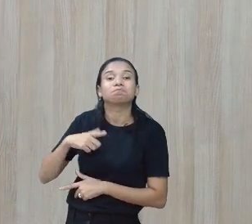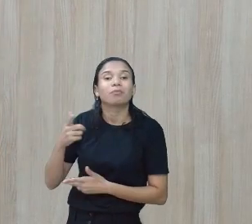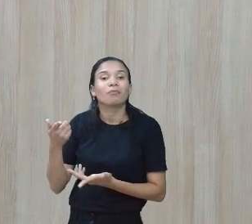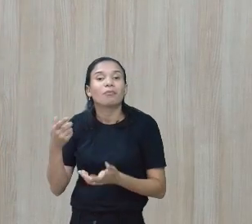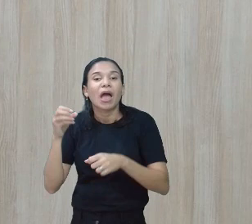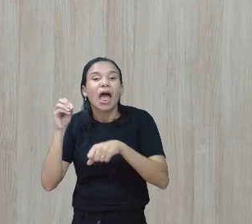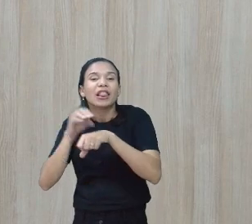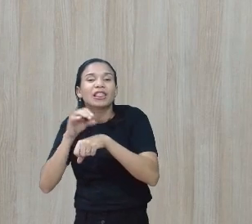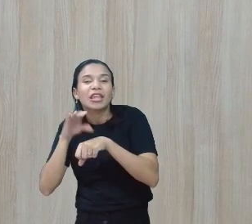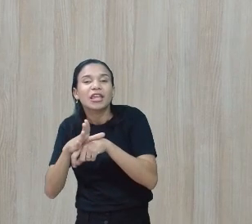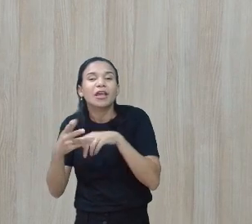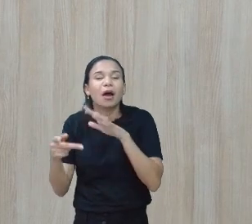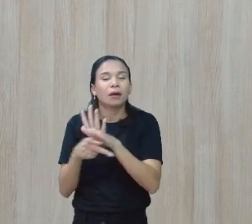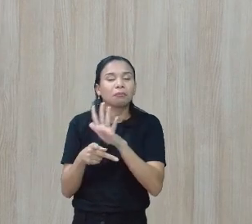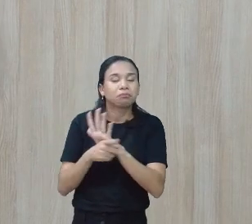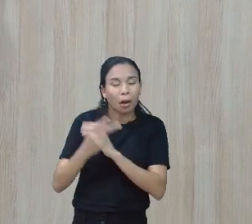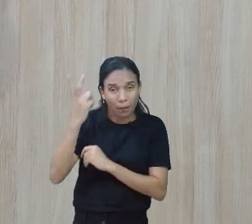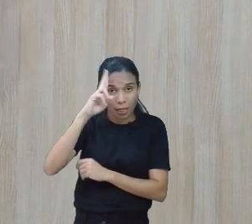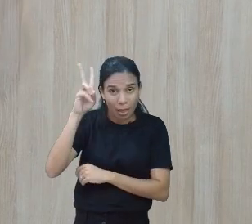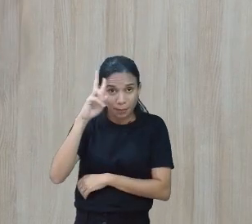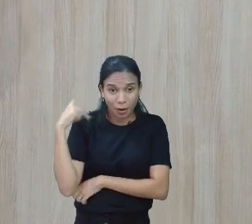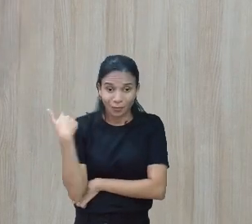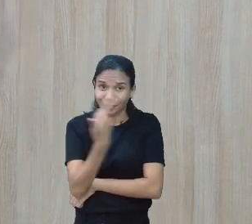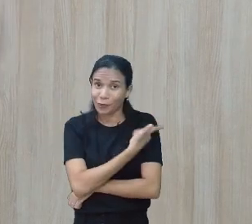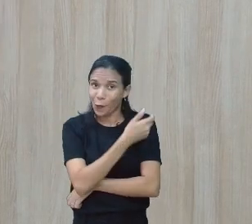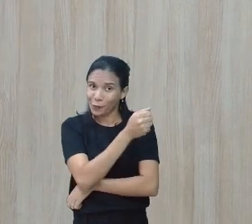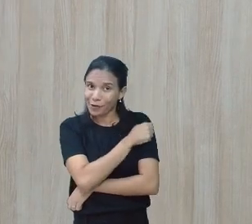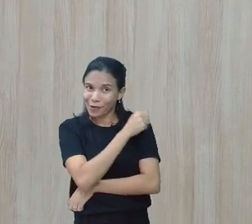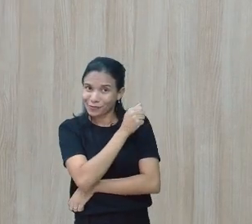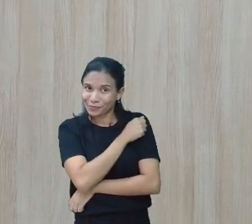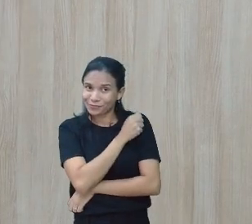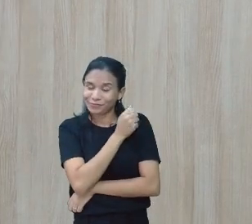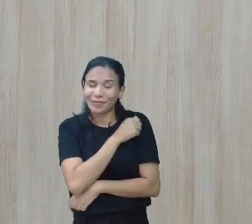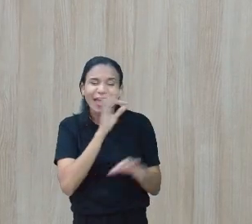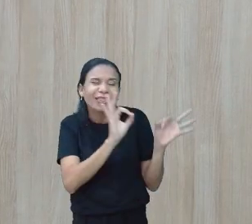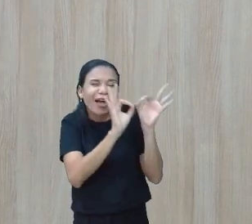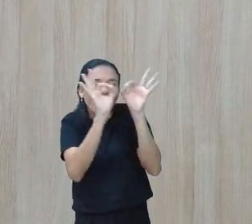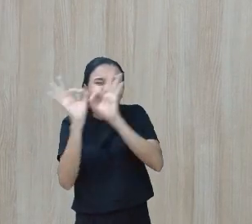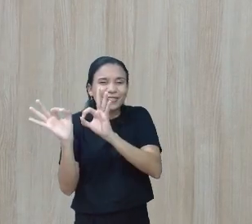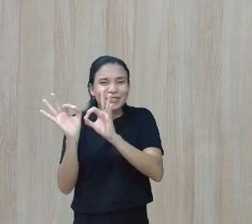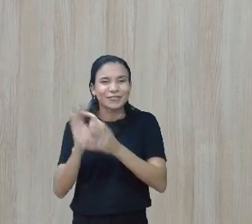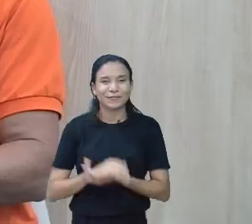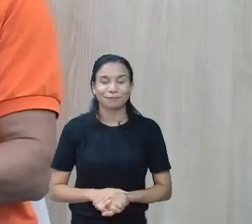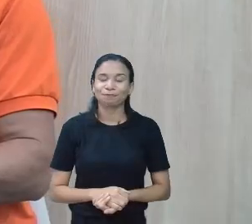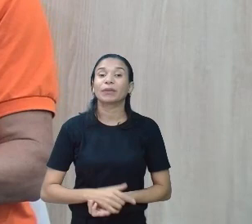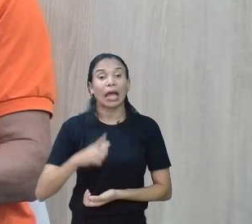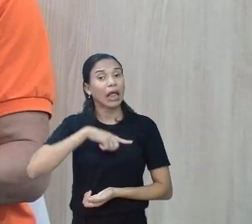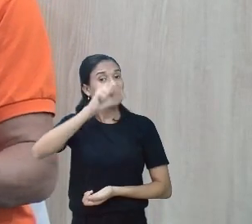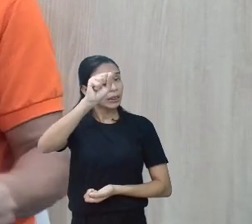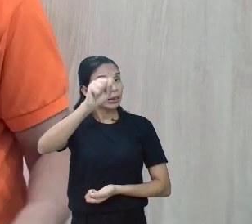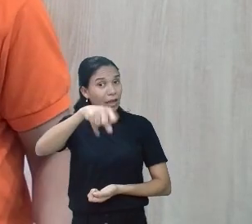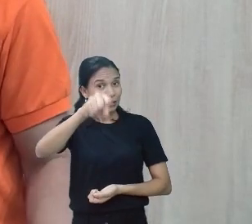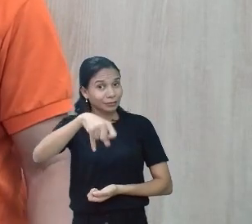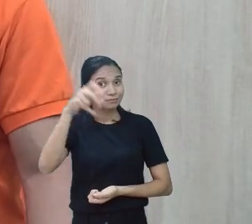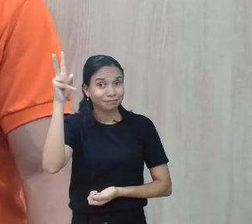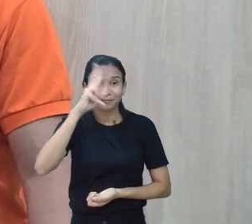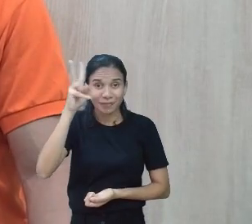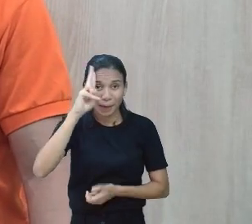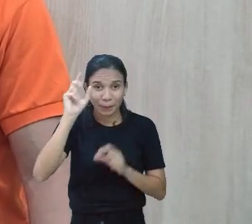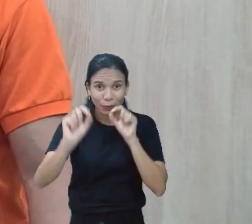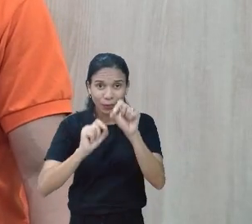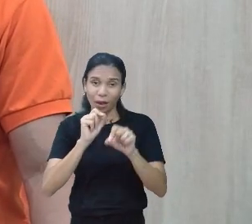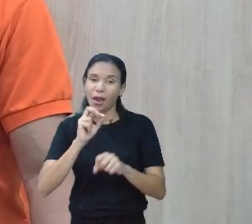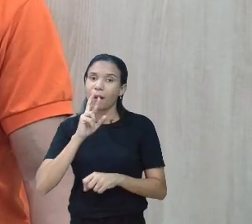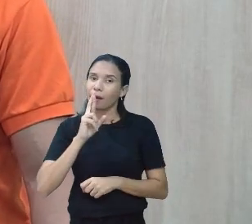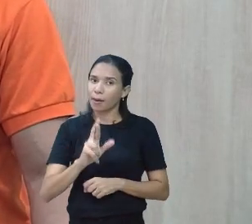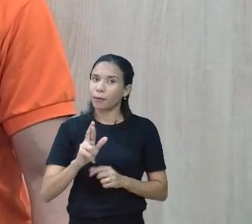algum recadinho, mais algum lembrete aí para os nossos alunos, nossos internautas que estão nos acompanhando? Tem sim, professor. Lembrando que para